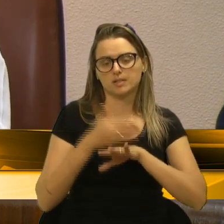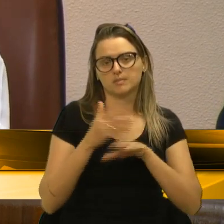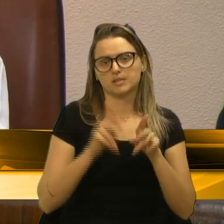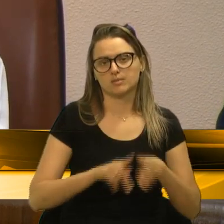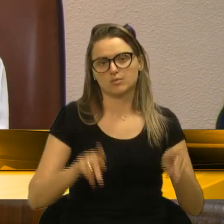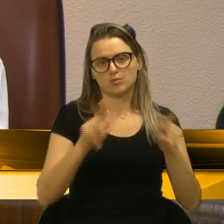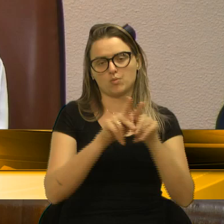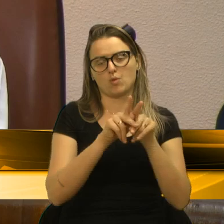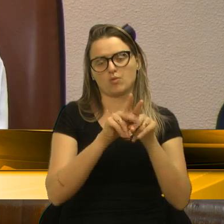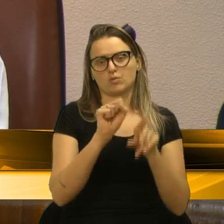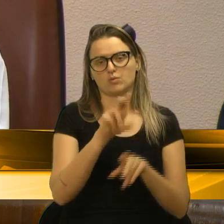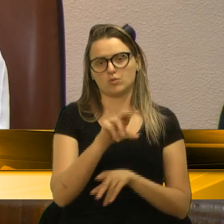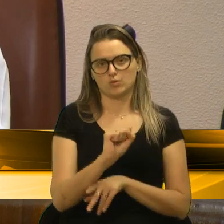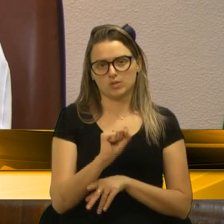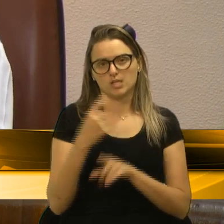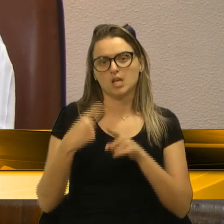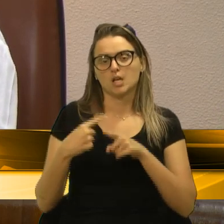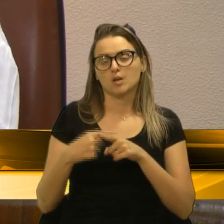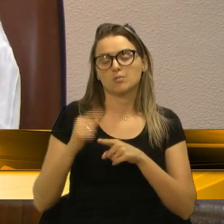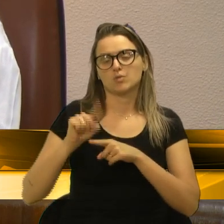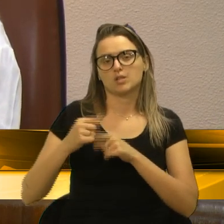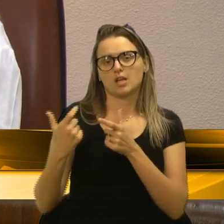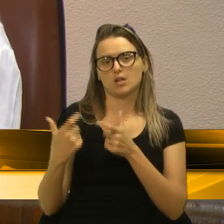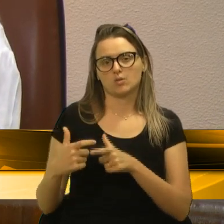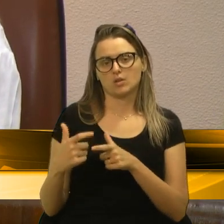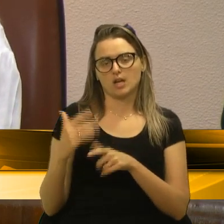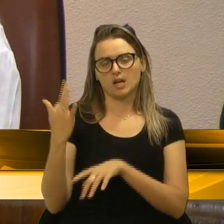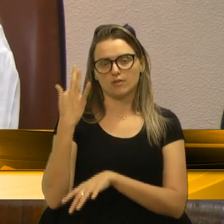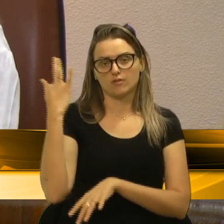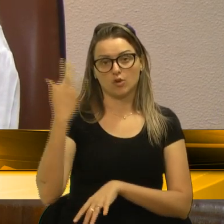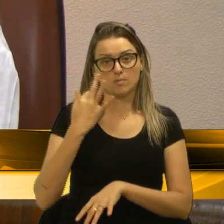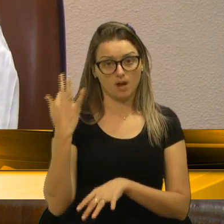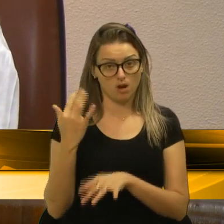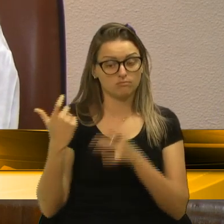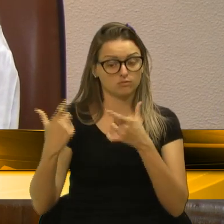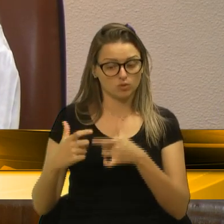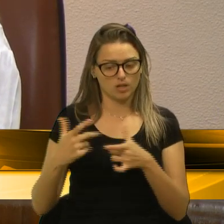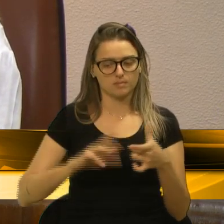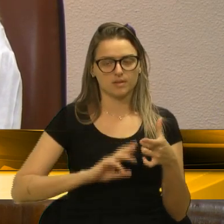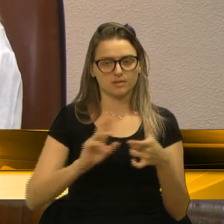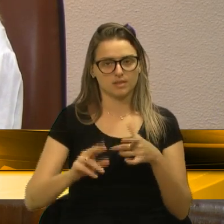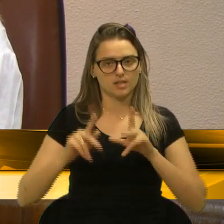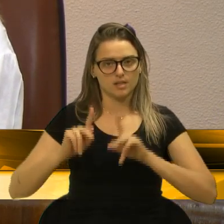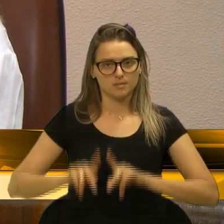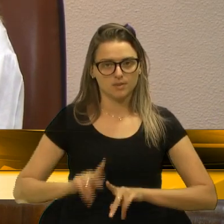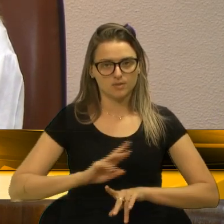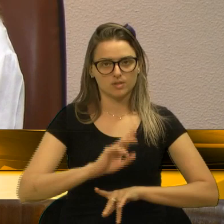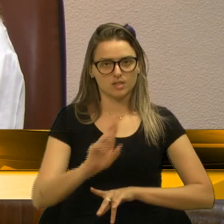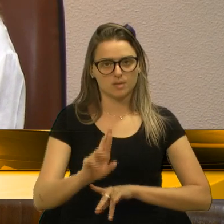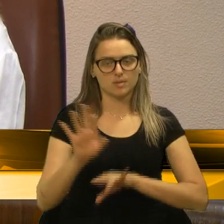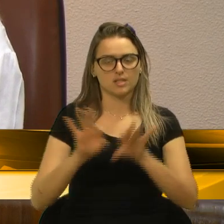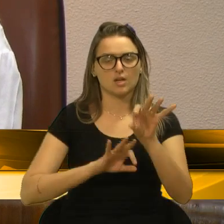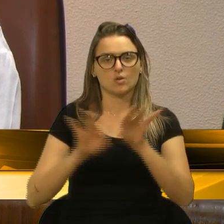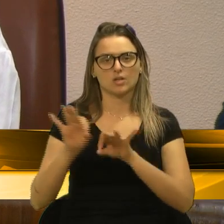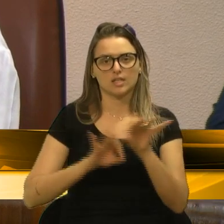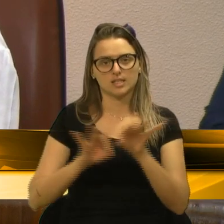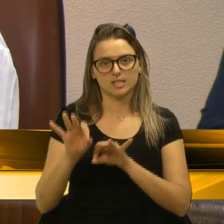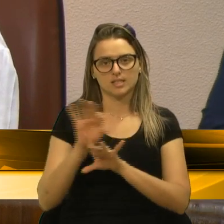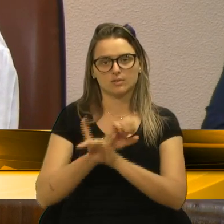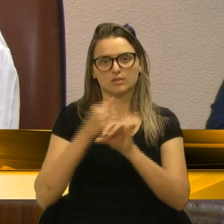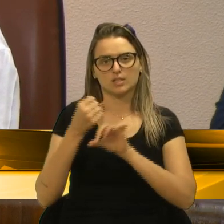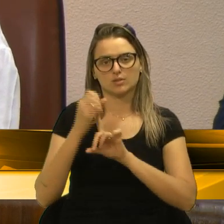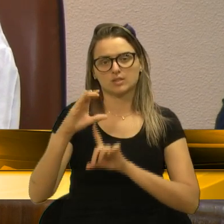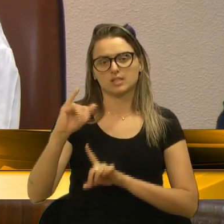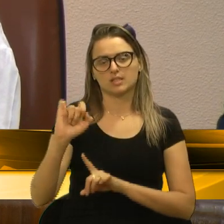de saúde, pois são um espaço formal e legal para representantes dos setores organizados da sociedade